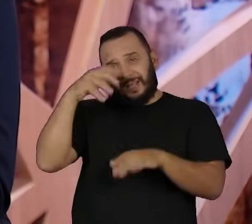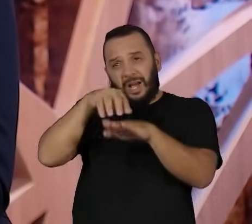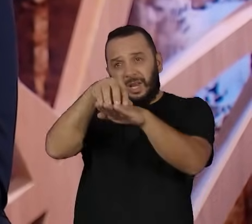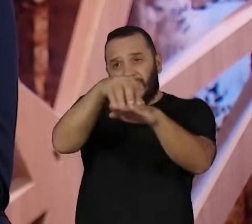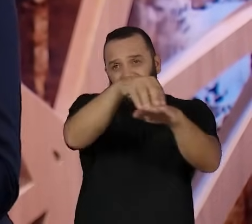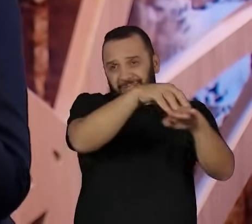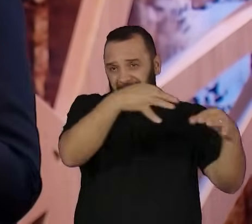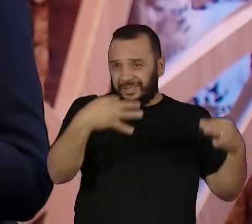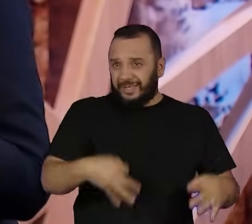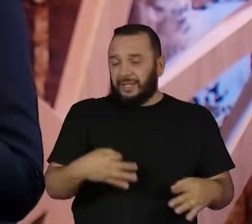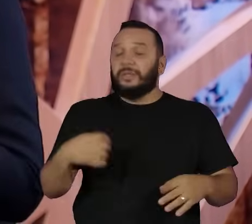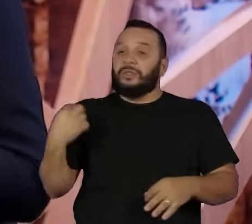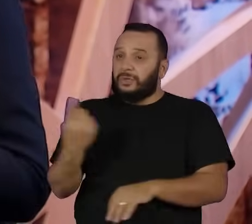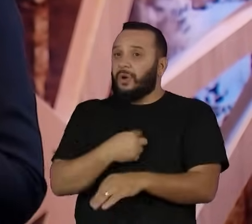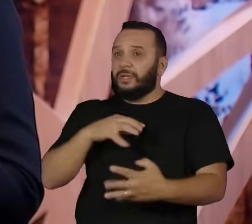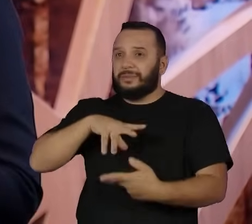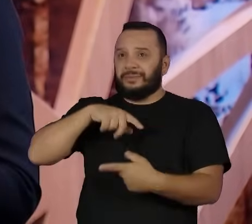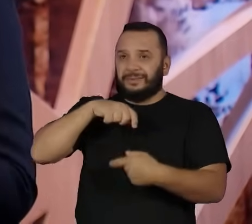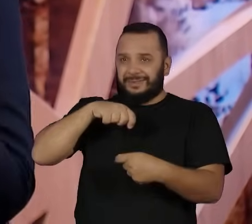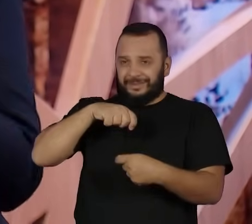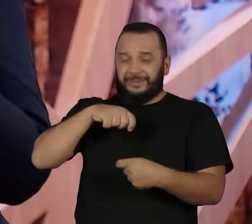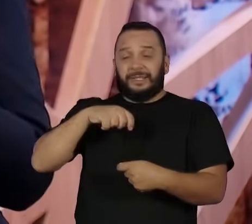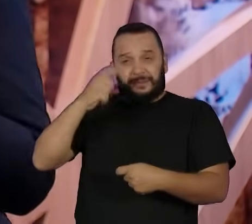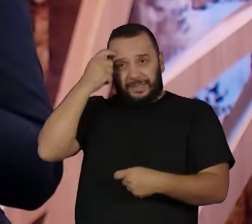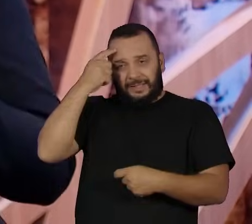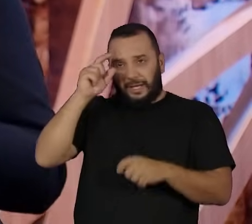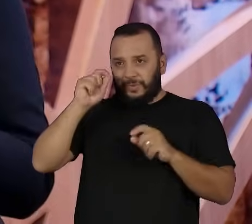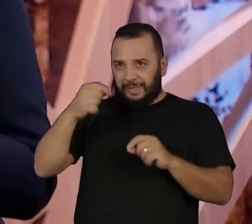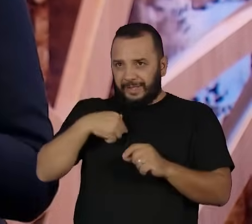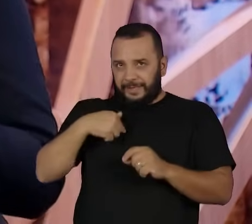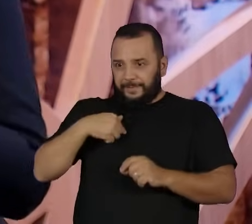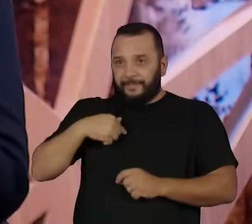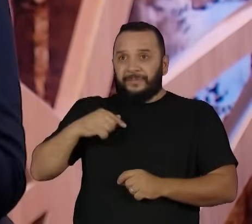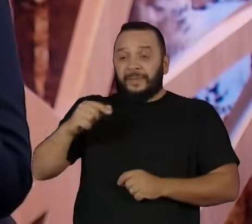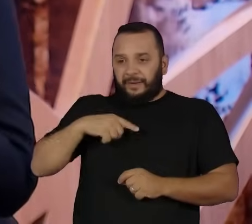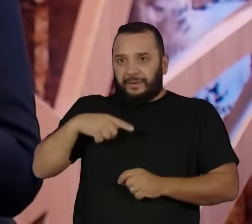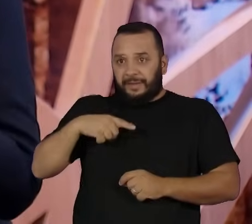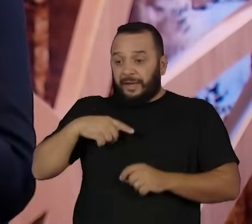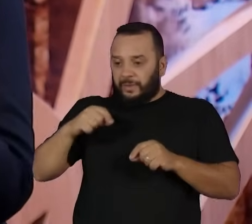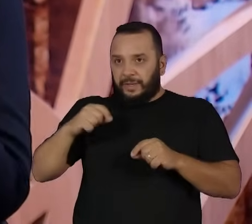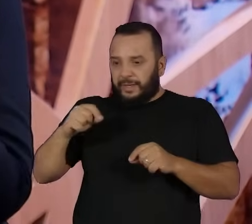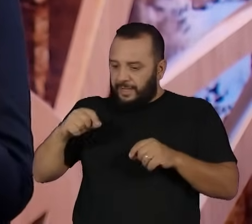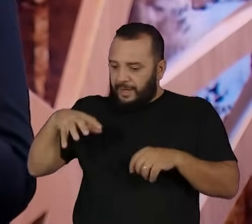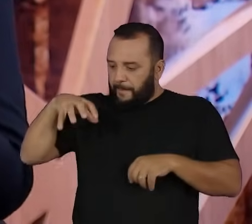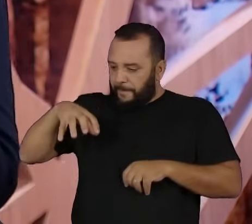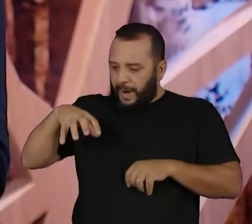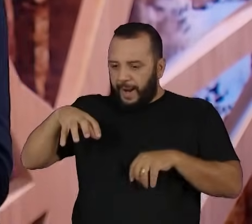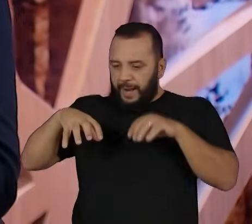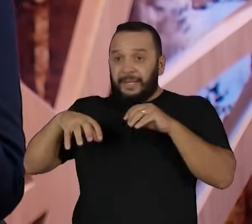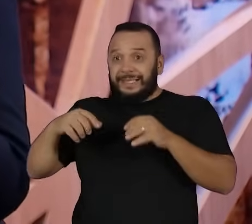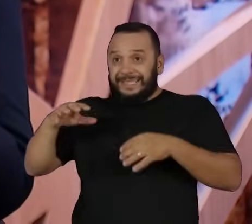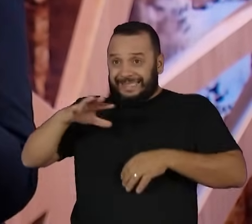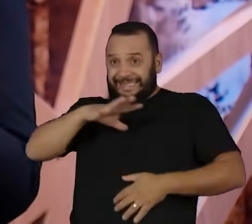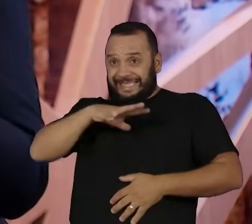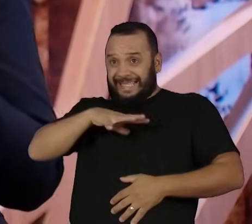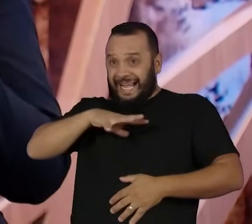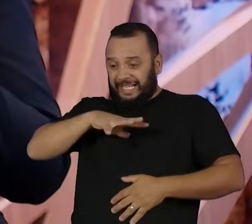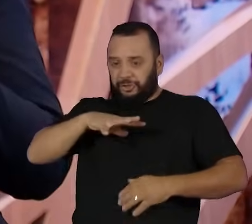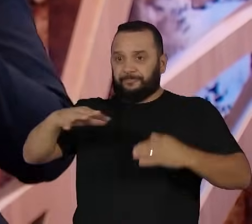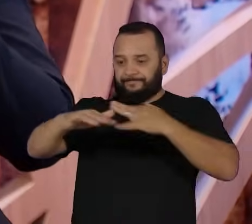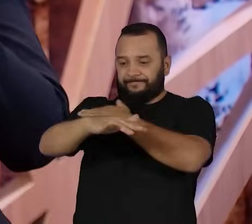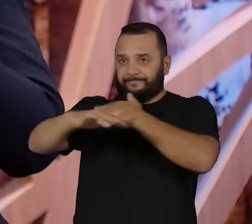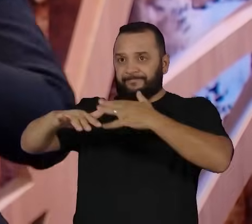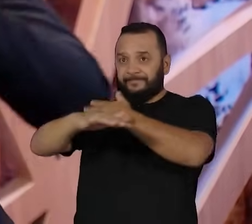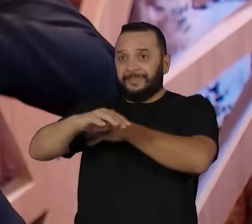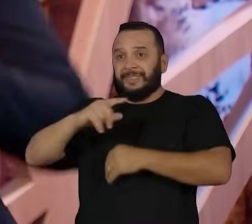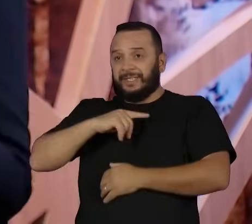para a sustentabilidade é a gente pensar em microcidades, nos bairros se autoalimentando, né? Então, cada vez mais a gente ter locais onde